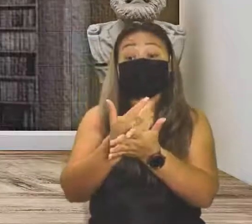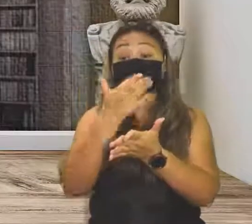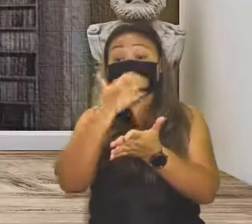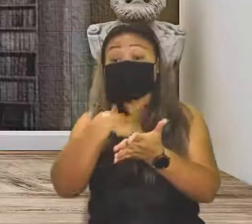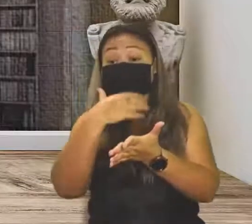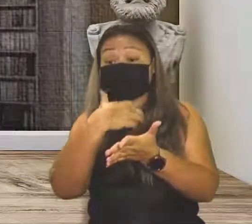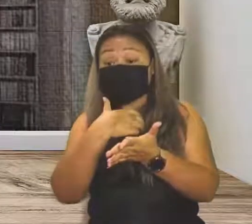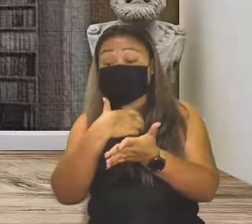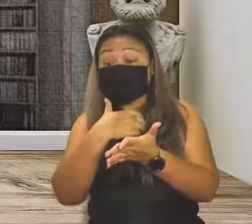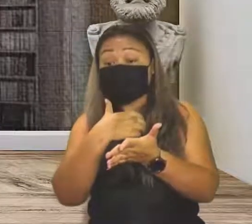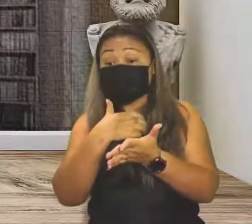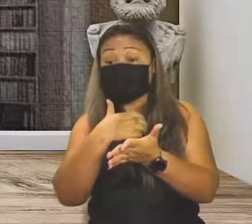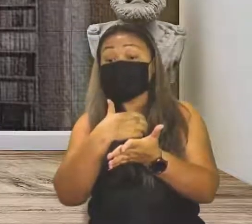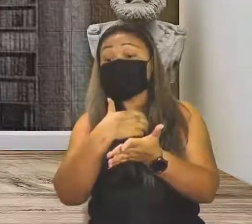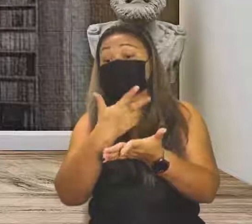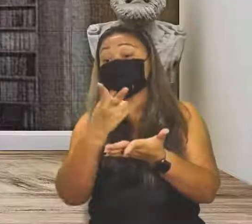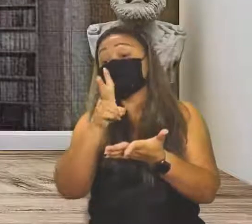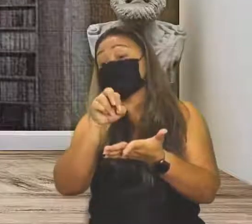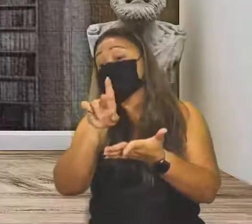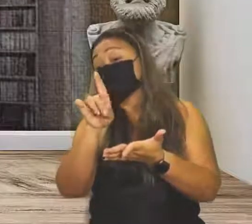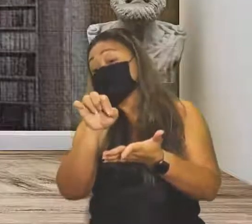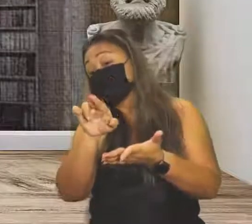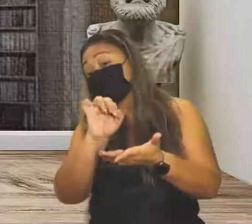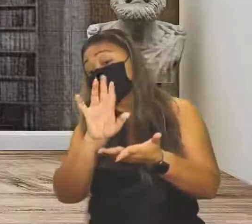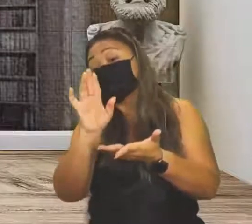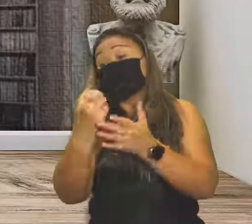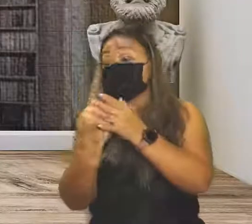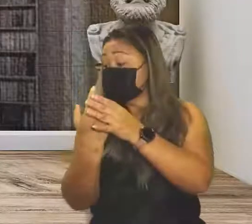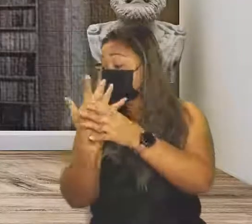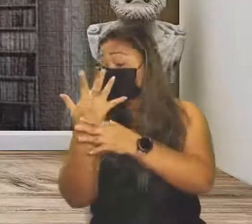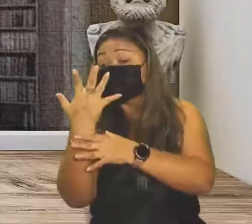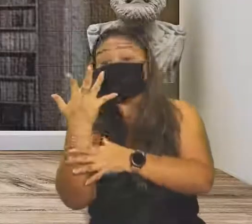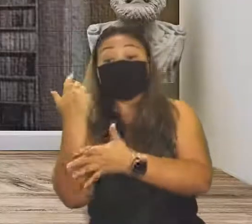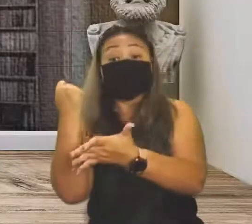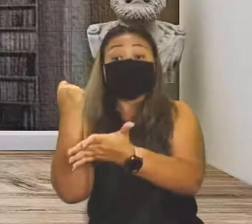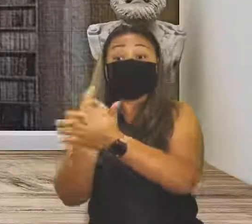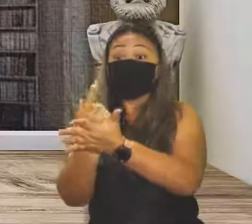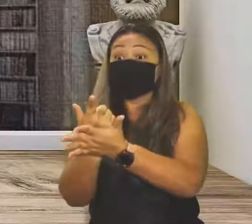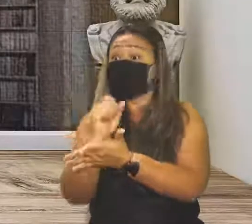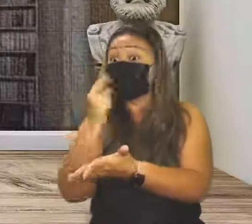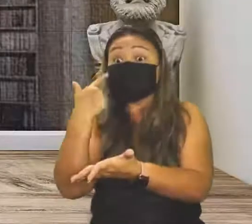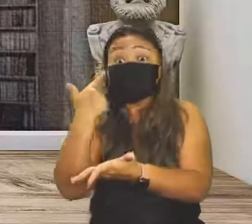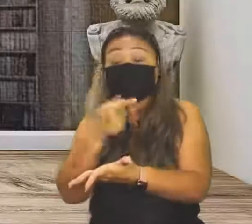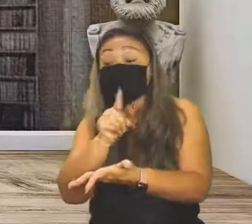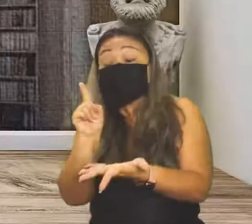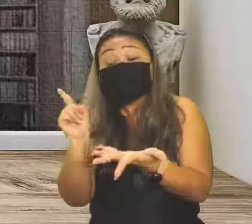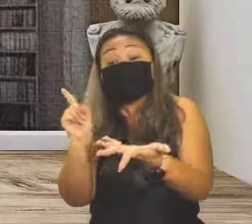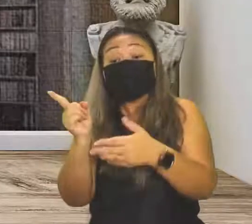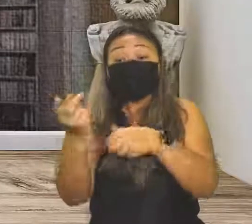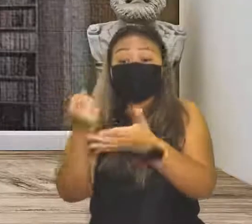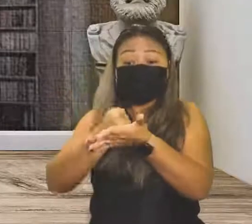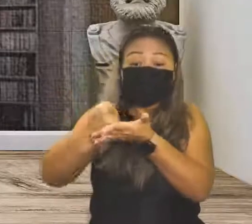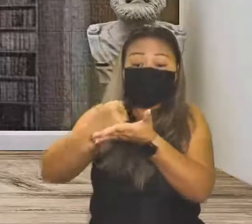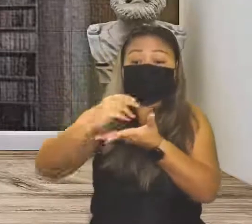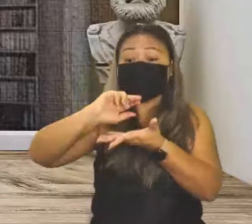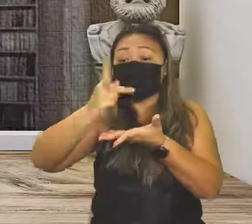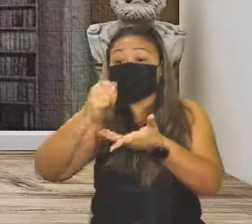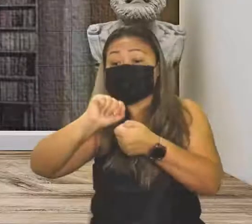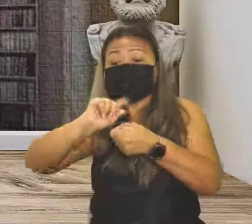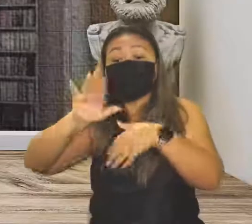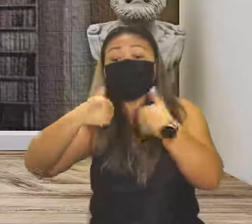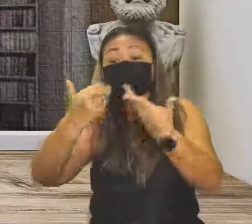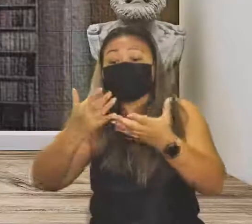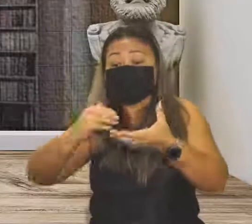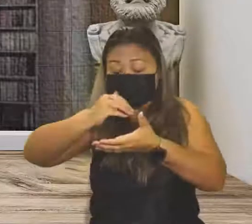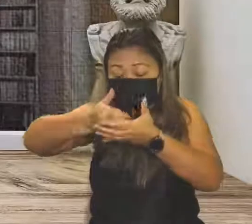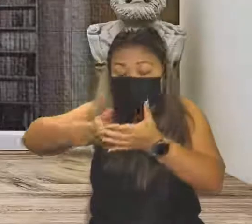fruta ou essa verdura ou essa planta, ela serve para tal males. Faz o chá dela, come, faz uma